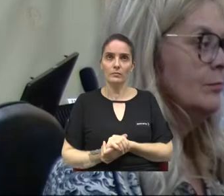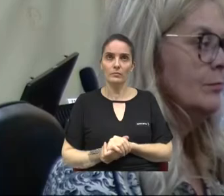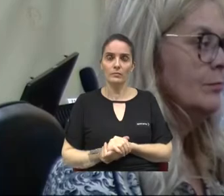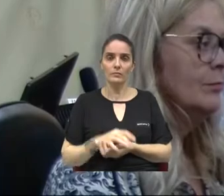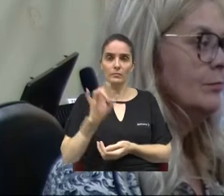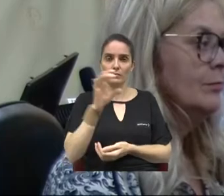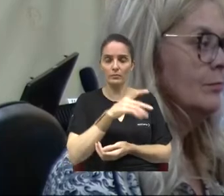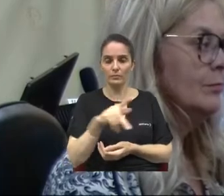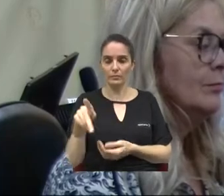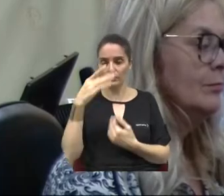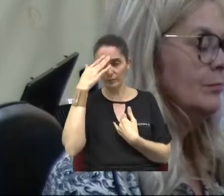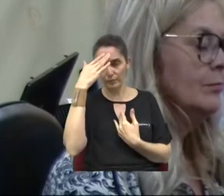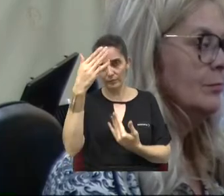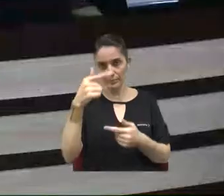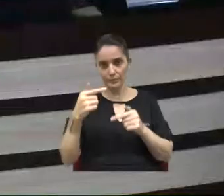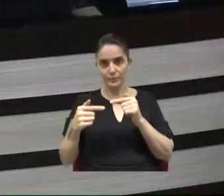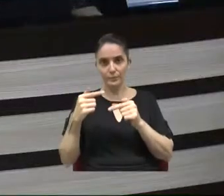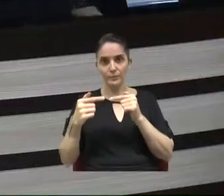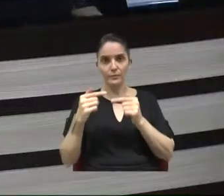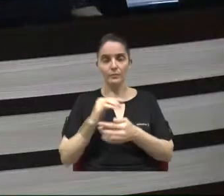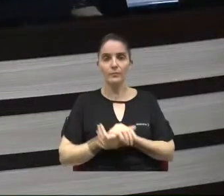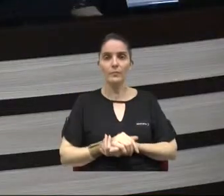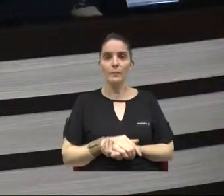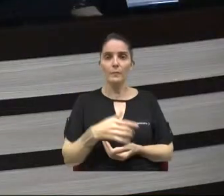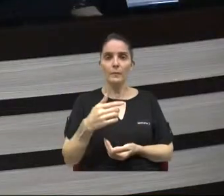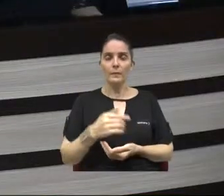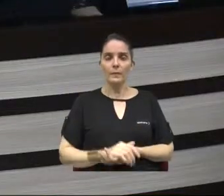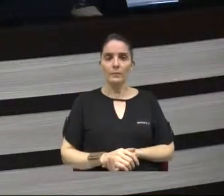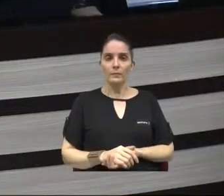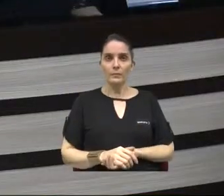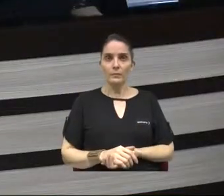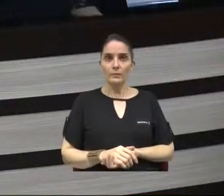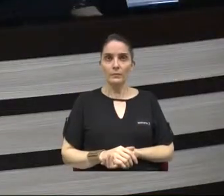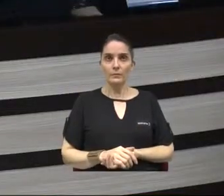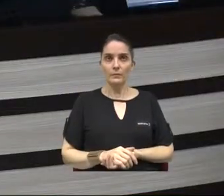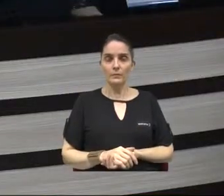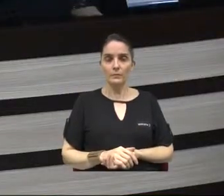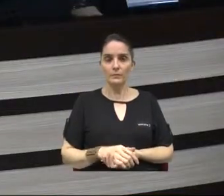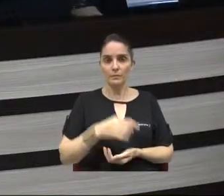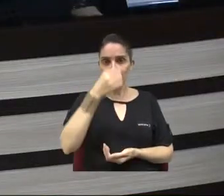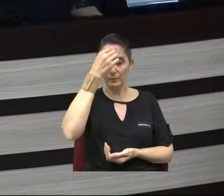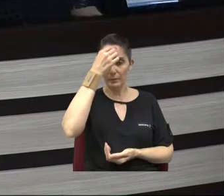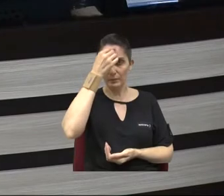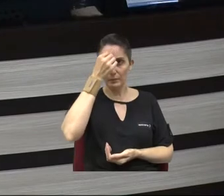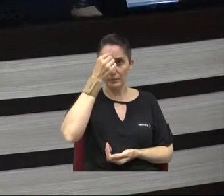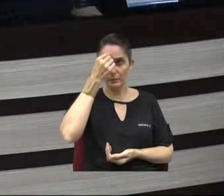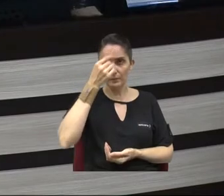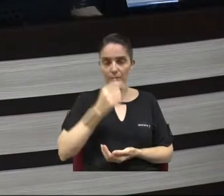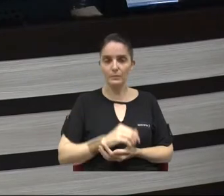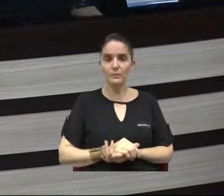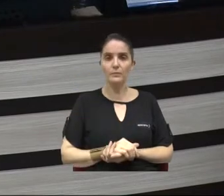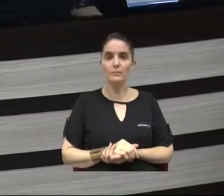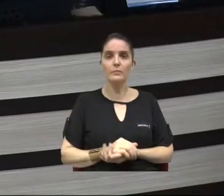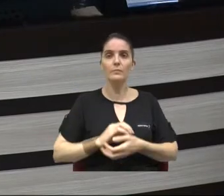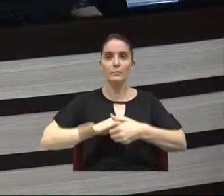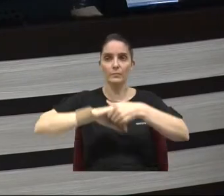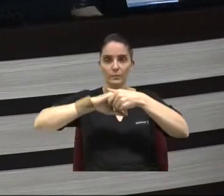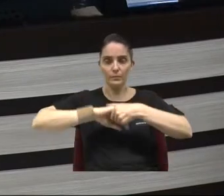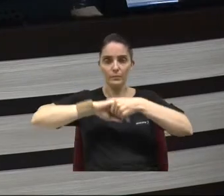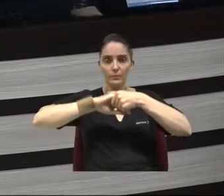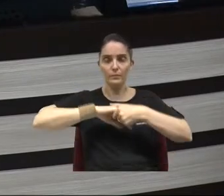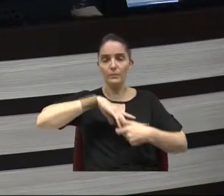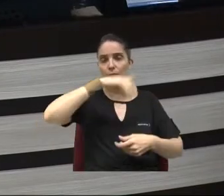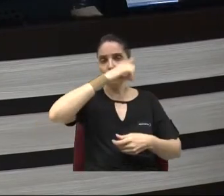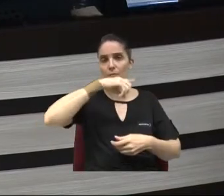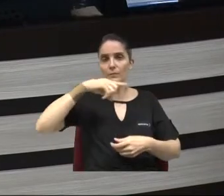presidente. Muito obrigado. Continue a discussão. Eu gostaria, rapidamente. A palavra é o vereador Rafael Camargo. Queria parabenizar a doutora